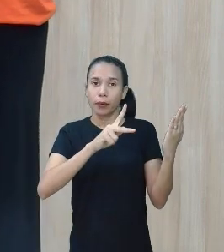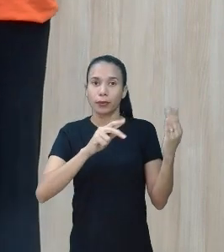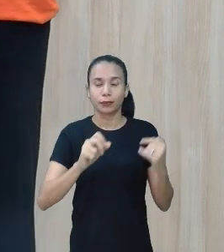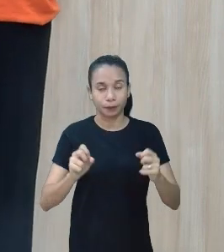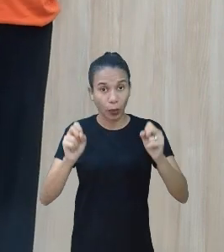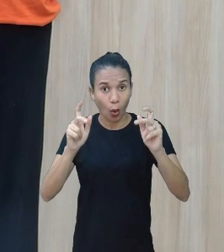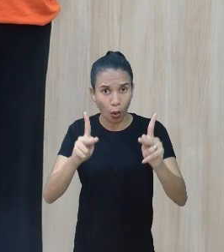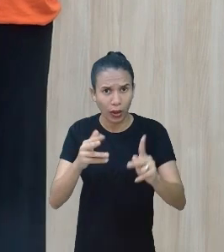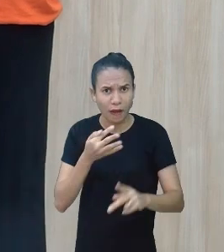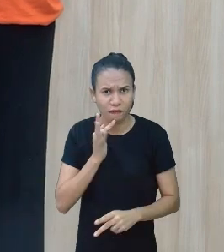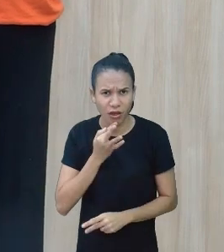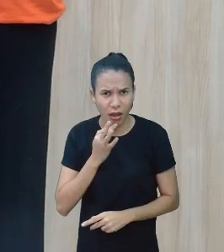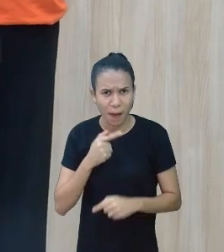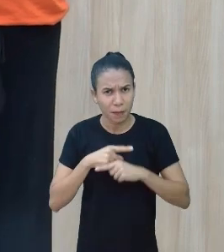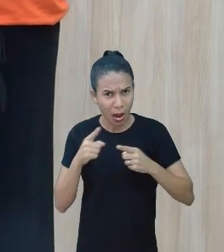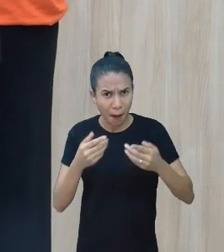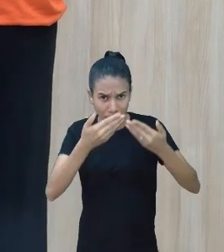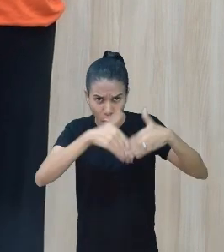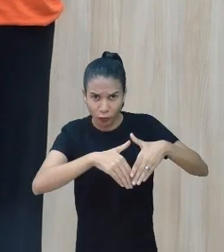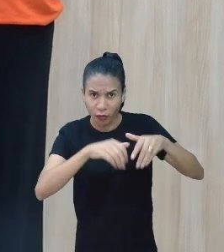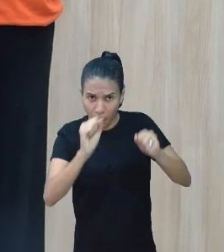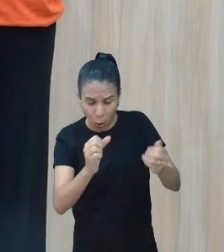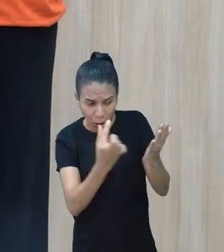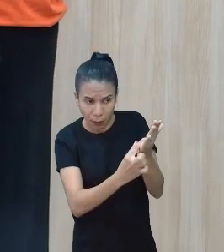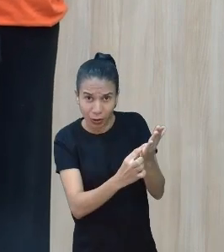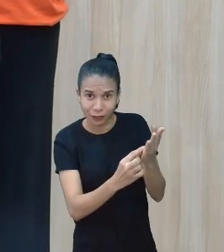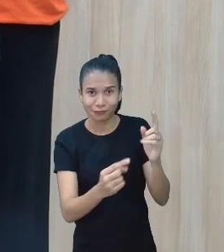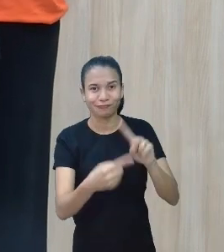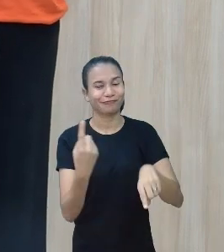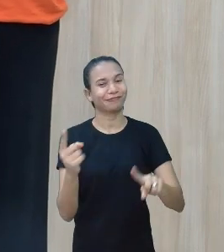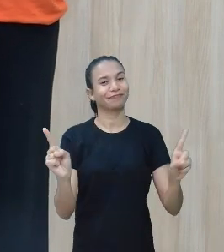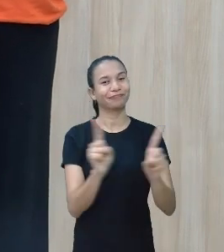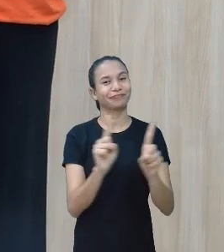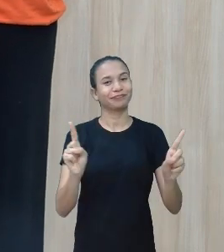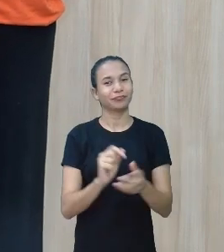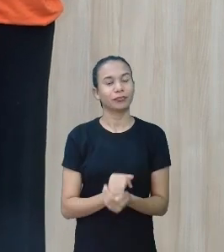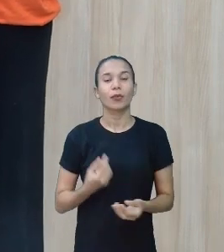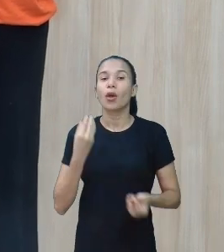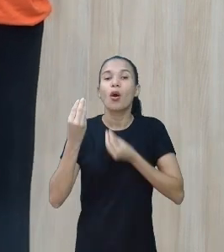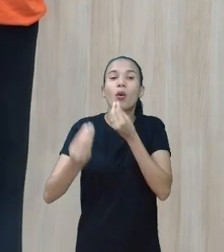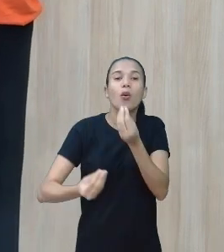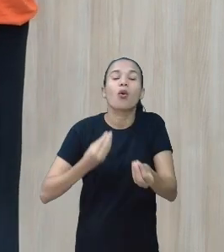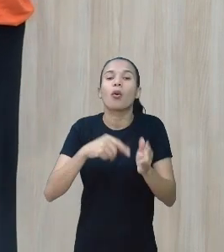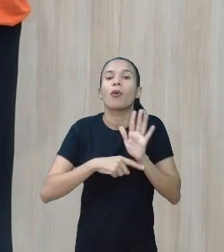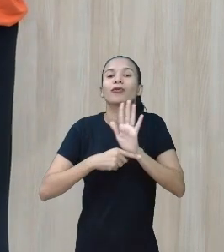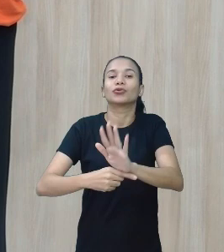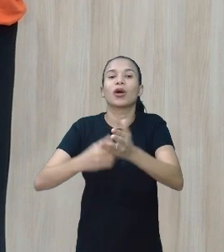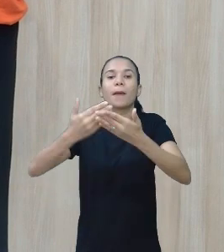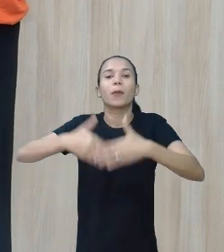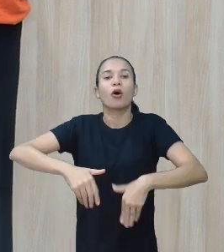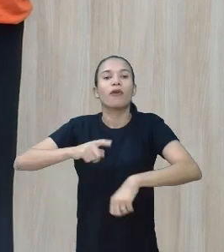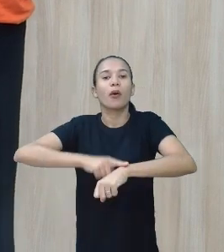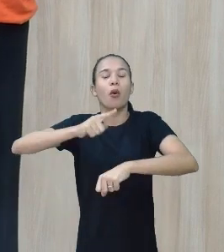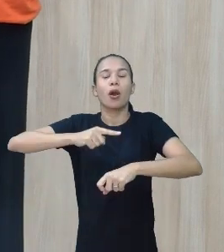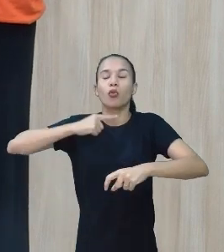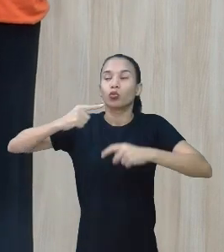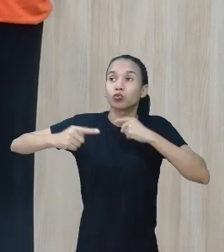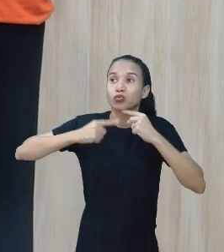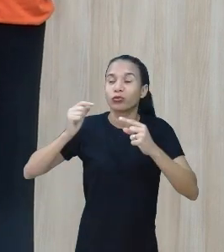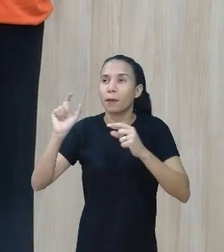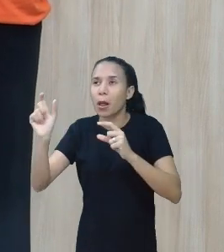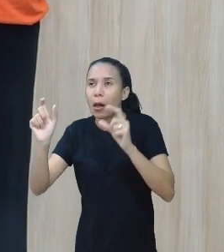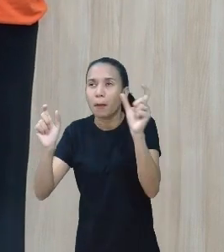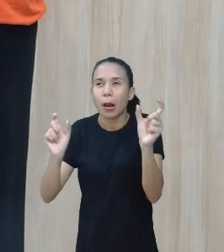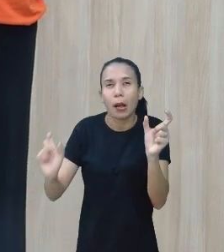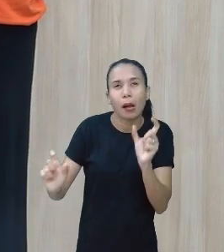Fernanda, mas na prova eu posso fazer isso? Não. O que é que vai ajudar você na hora da prova se você tiver em dúvida em uma ou